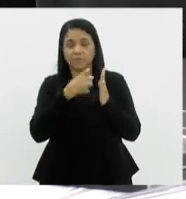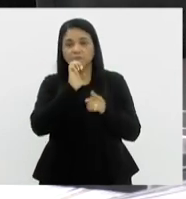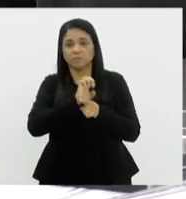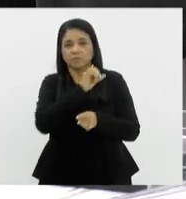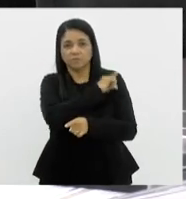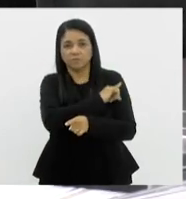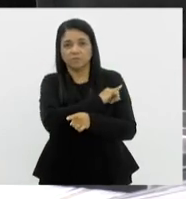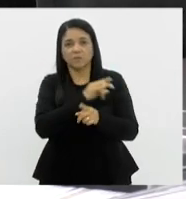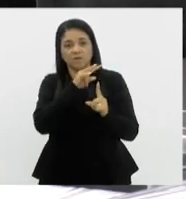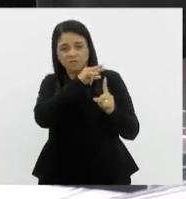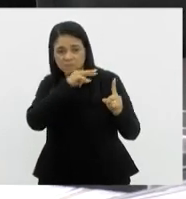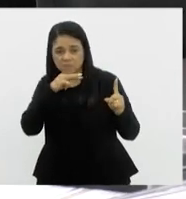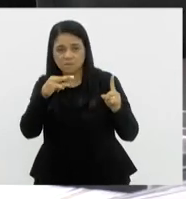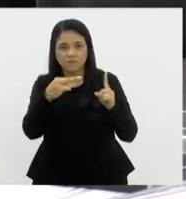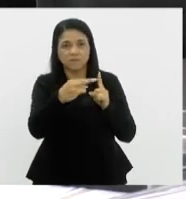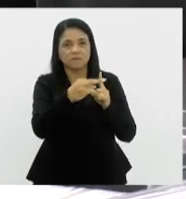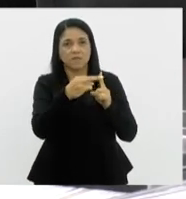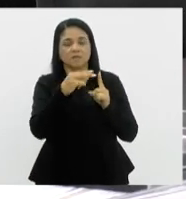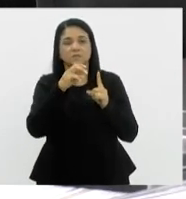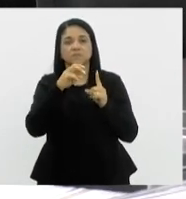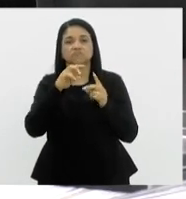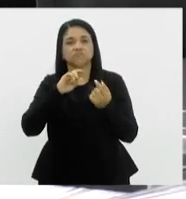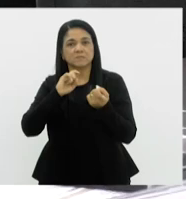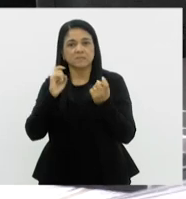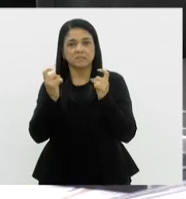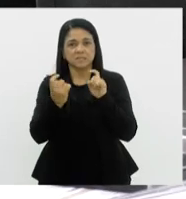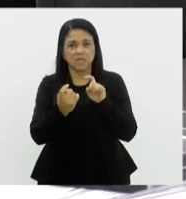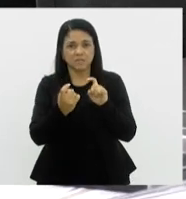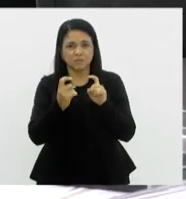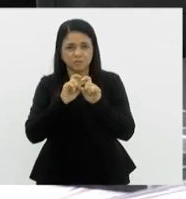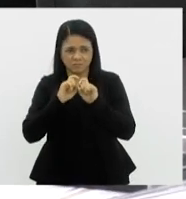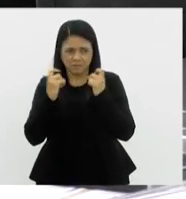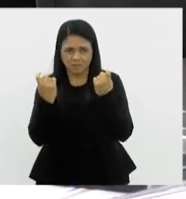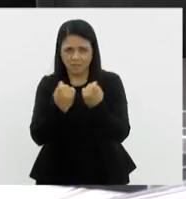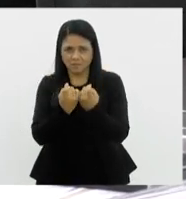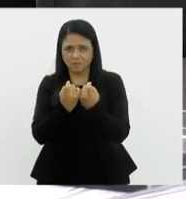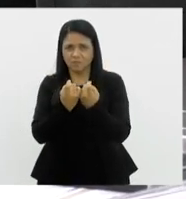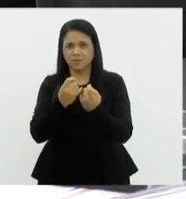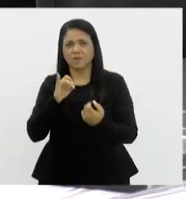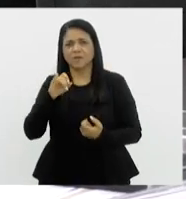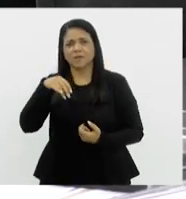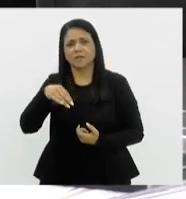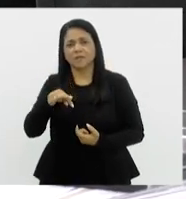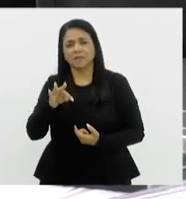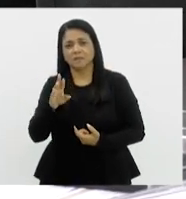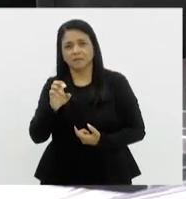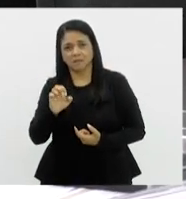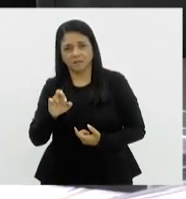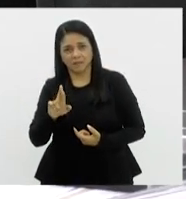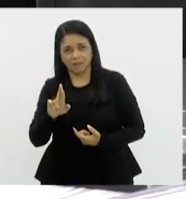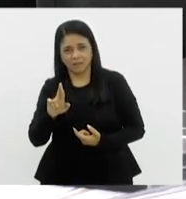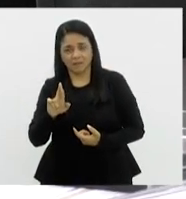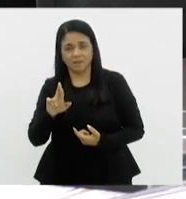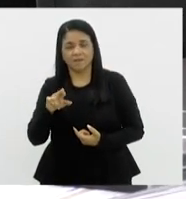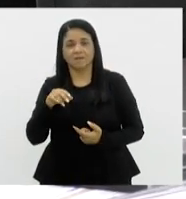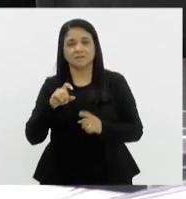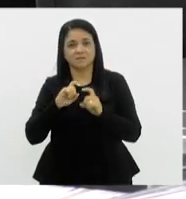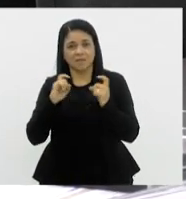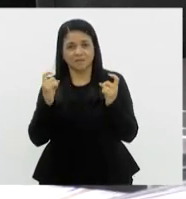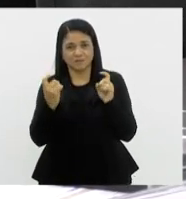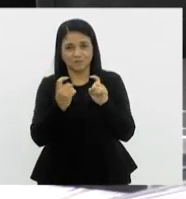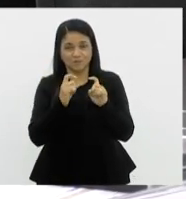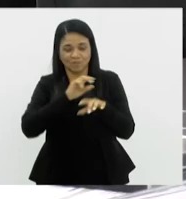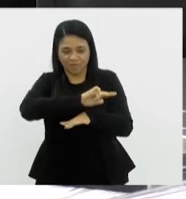Dia da Visibilidade Intersexo e o Dia da Solidariedade Intersexo. O parecer do deputado doutor Serginho é